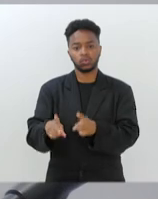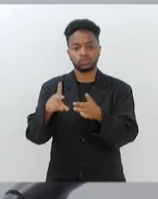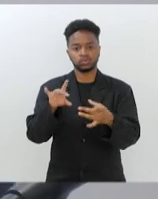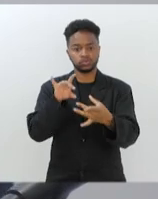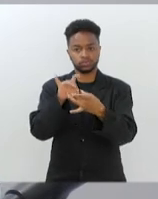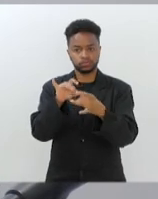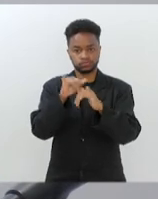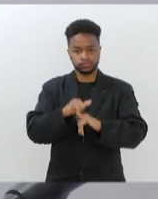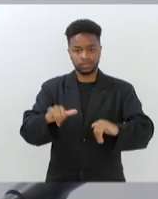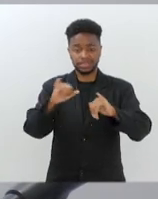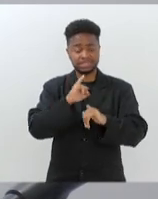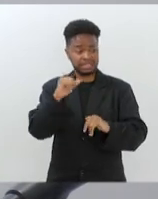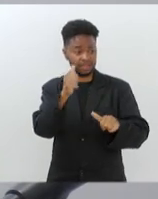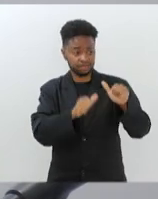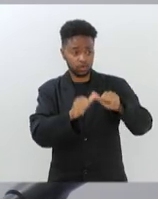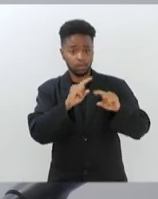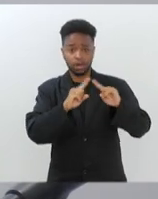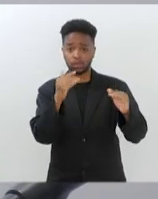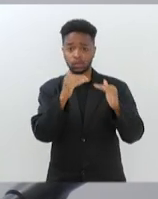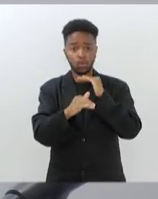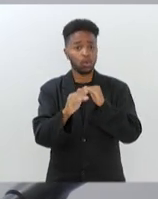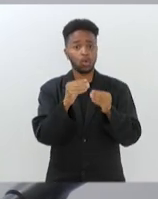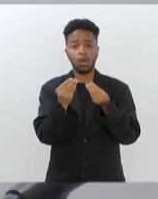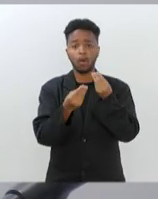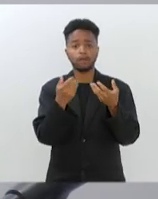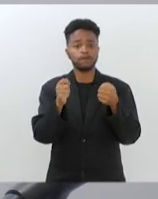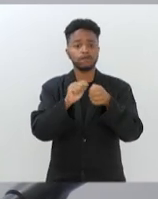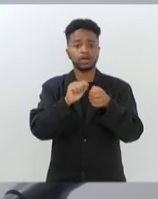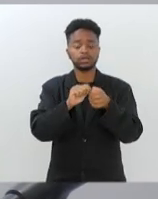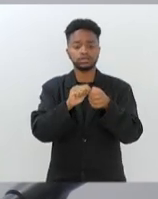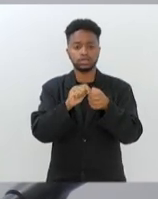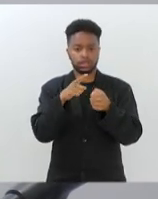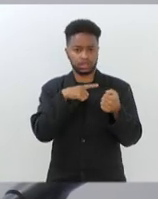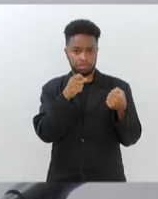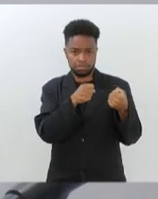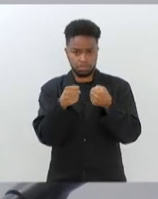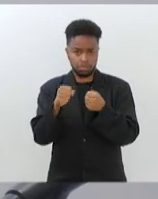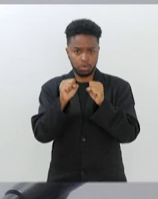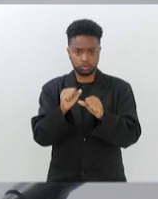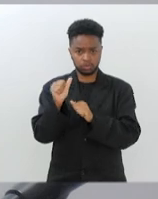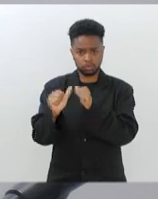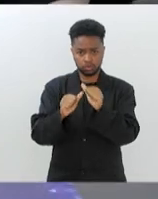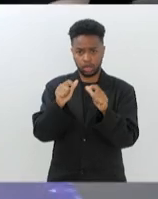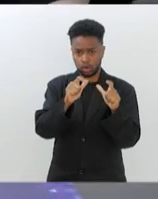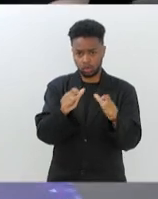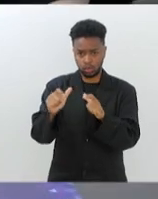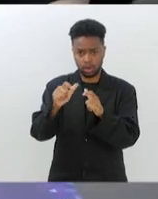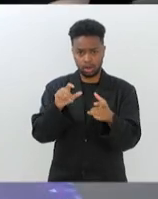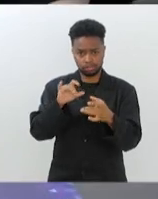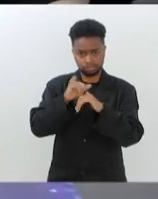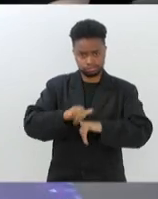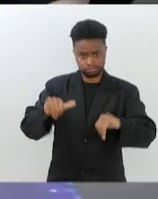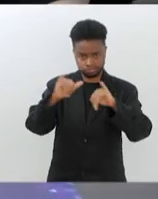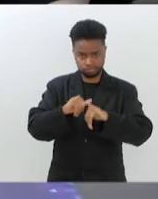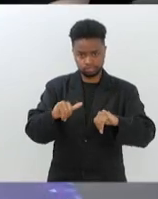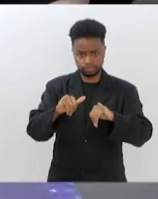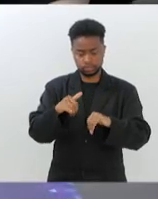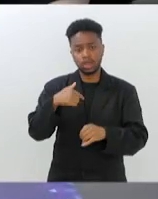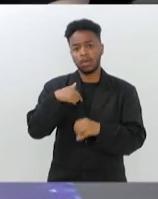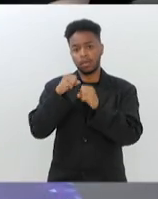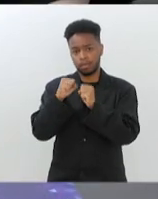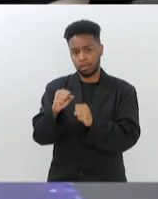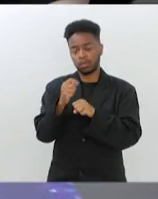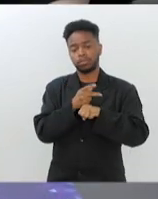Sim e se avaliou e não concordou o senhor tem o poder de mudar o veículo que vai veicul posso posso procurar a